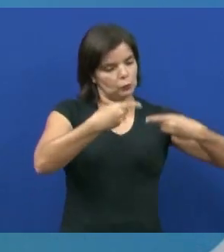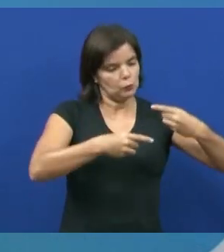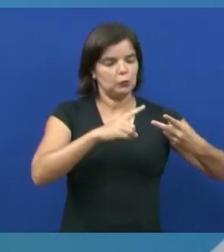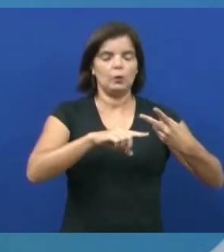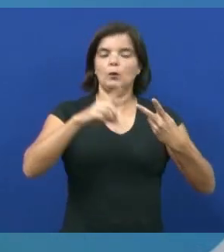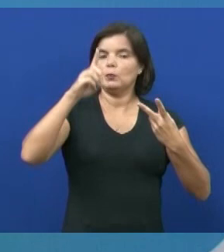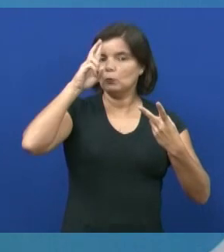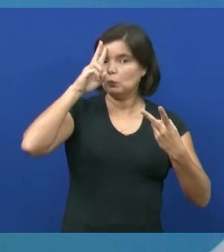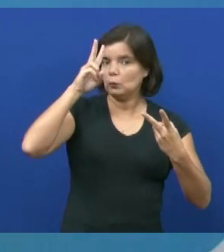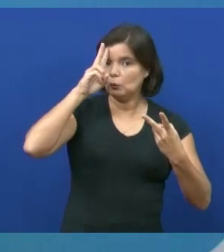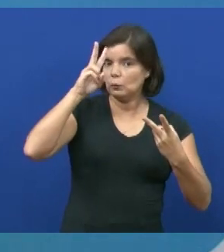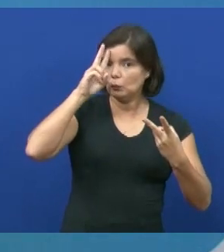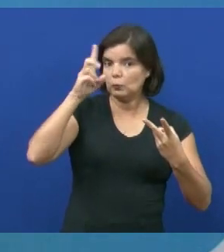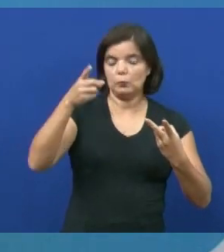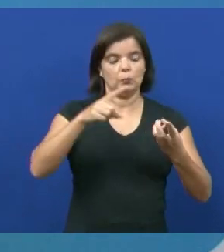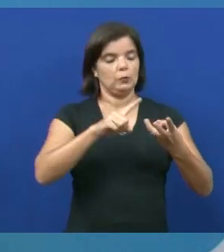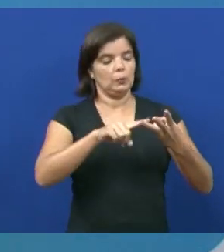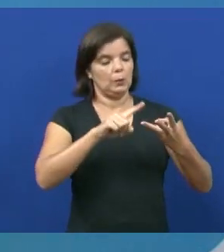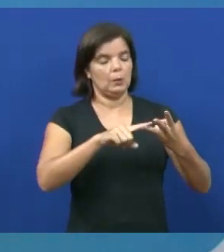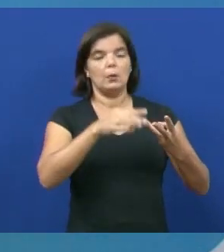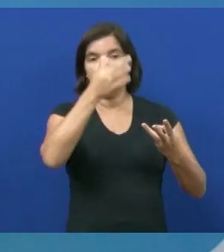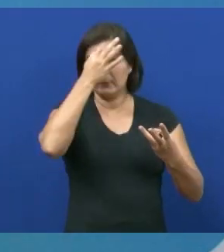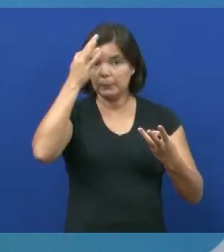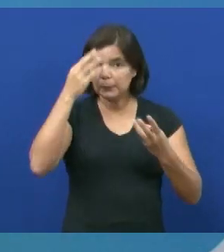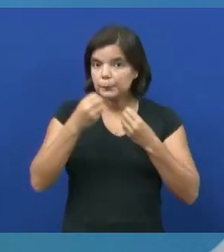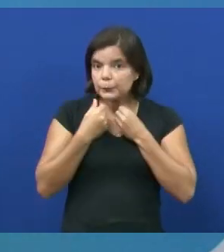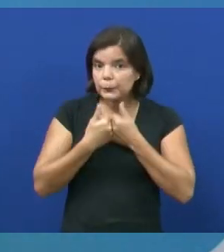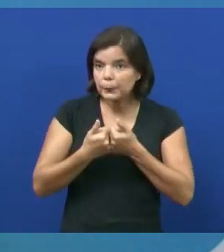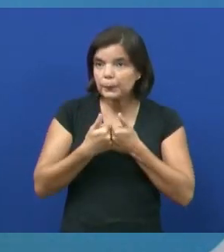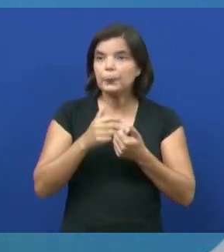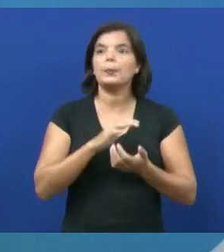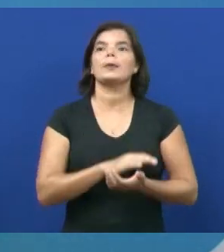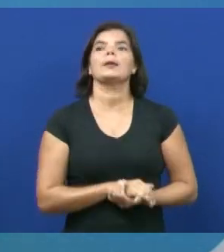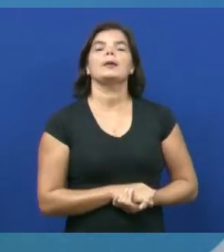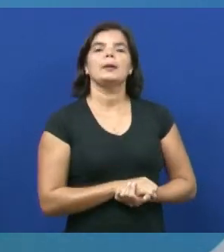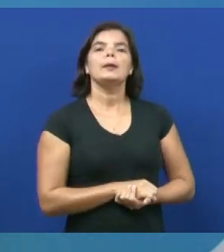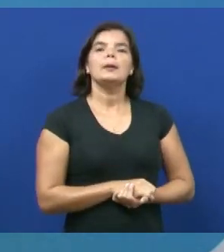dia e na filosofia. Tudo bem?